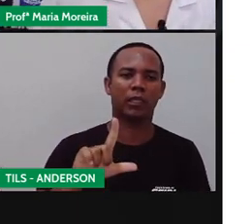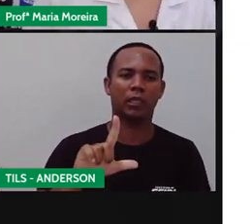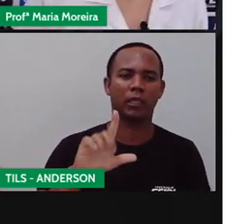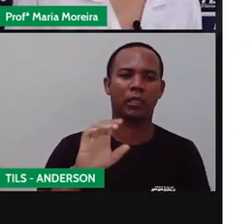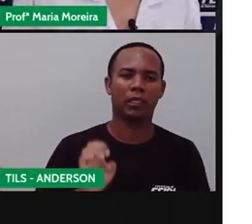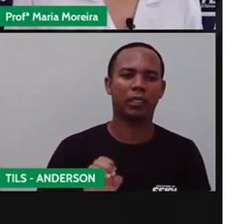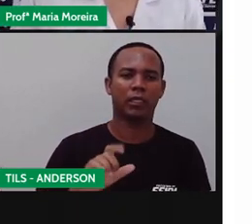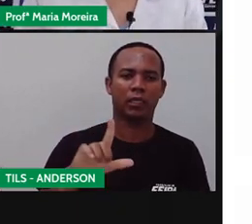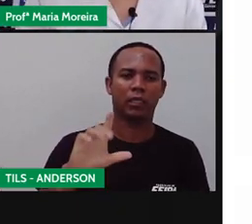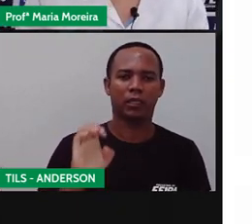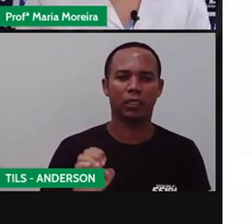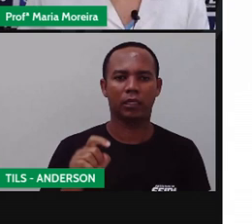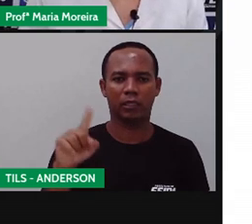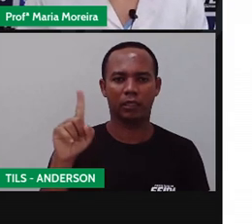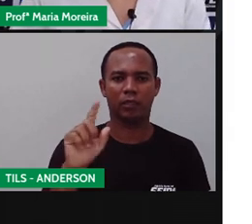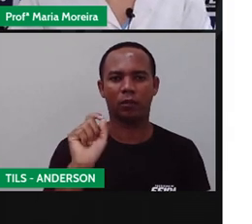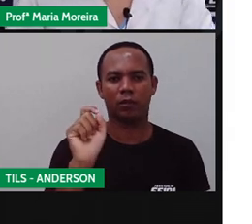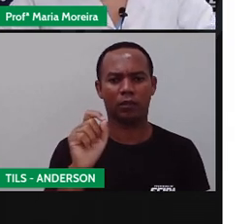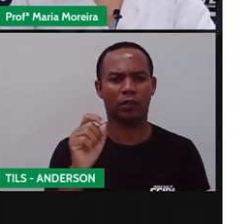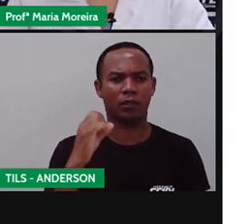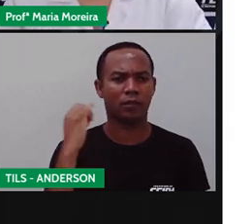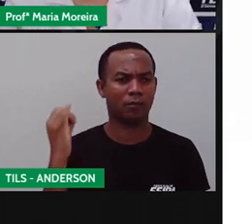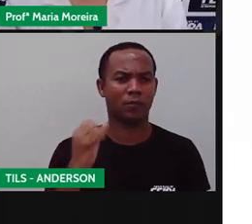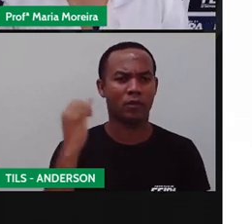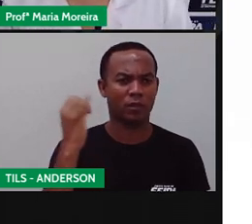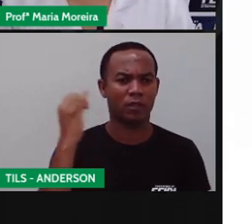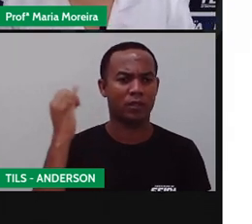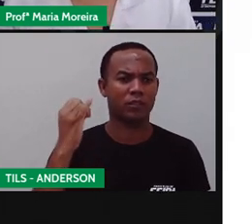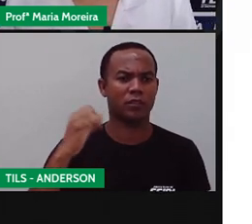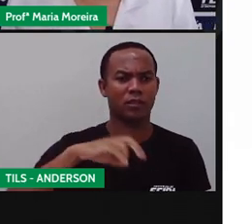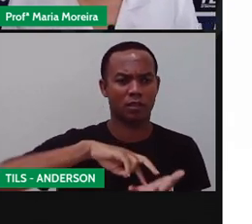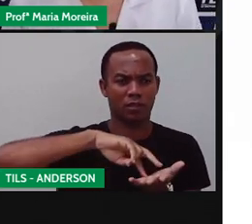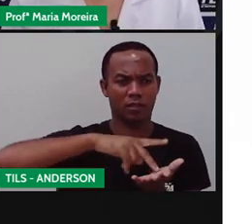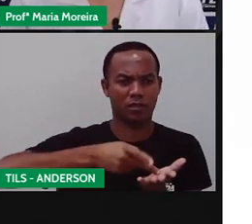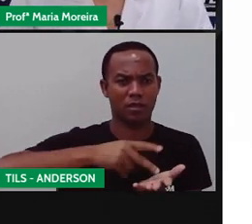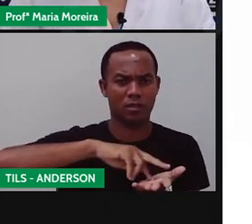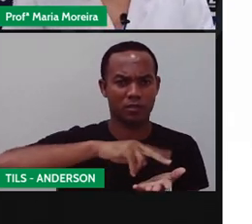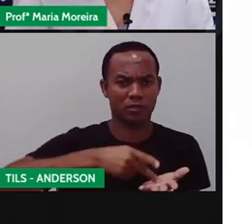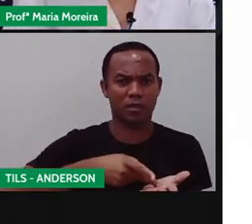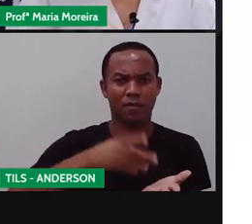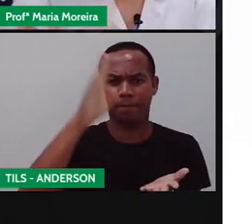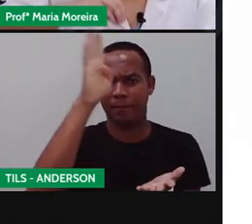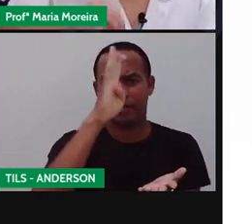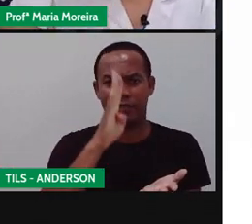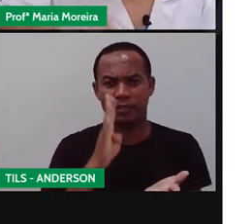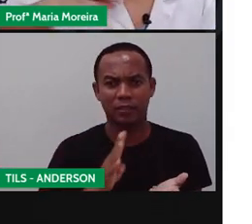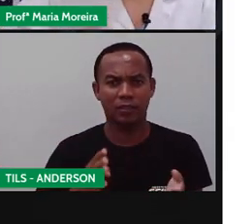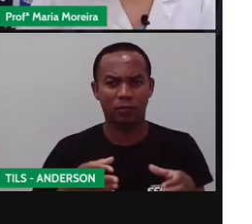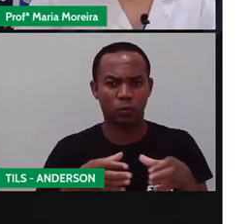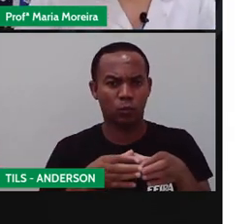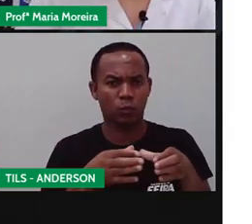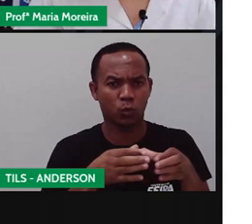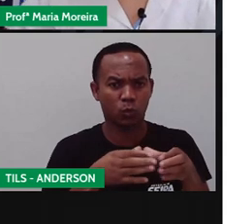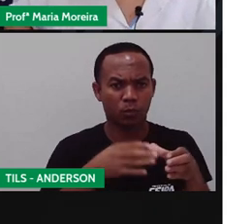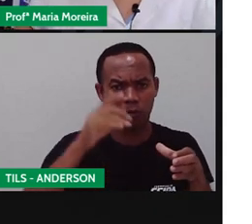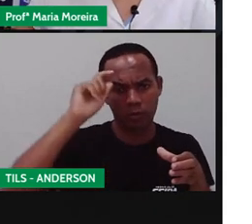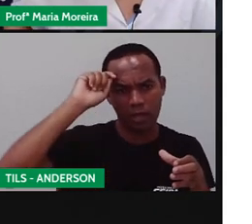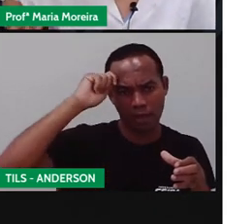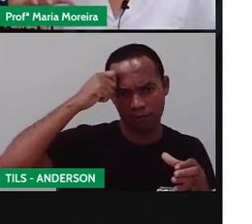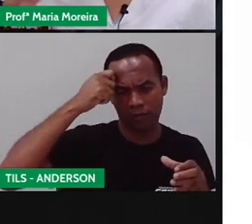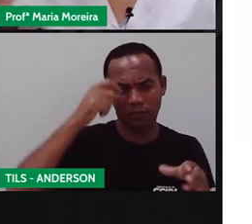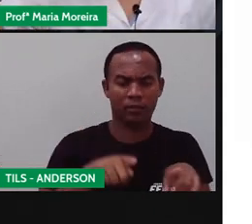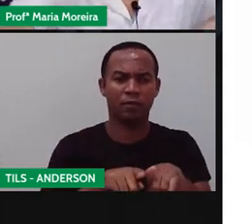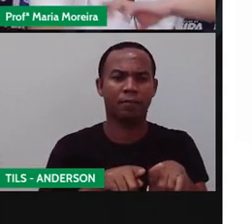tempo, né? É bem interessante. É um tipo de dança folclórica brasileira, de origem afro-brasileira e indígena. Então, imagine